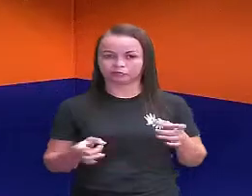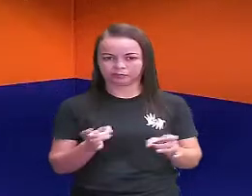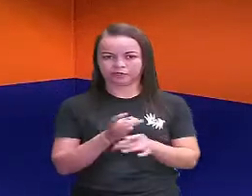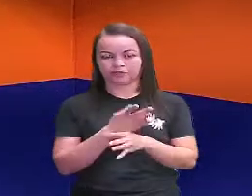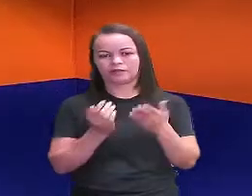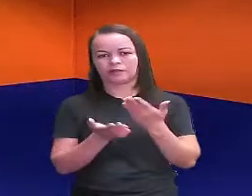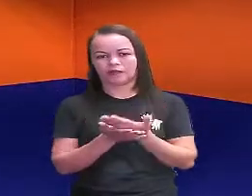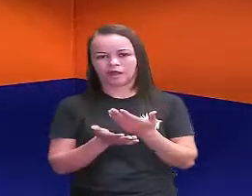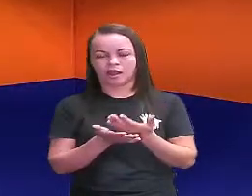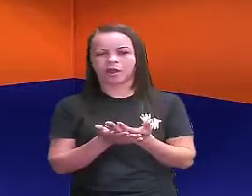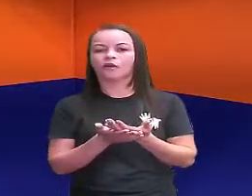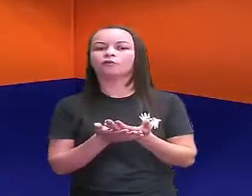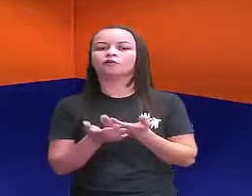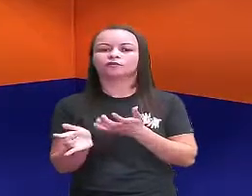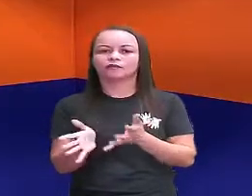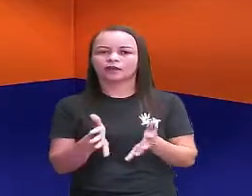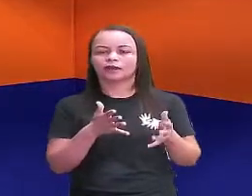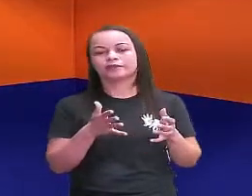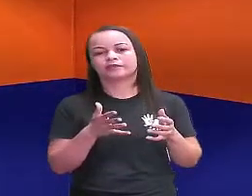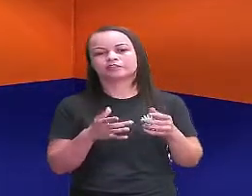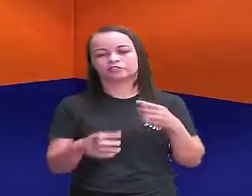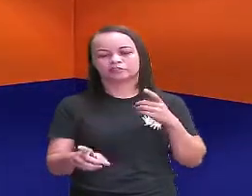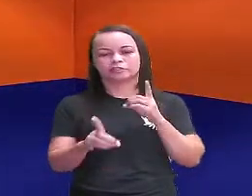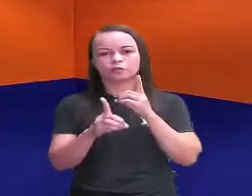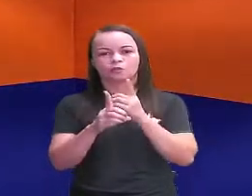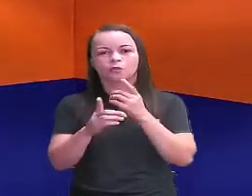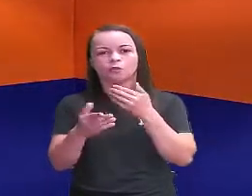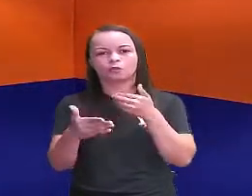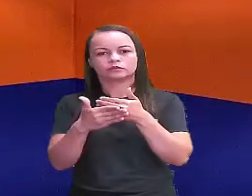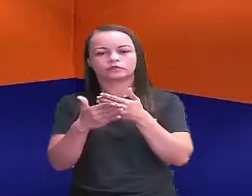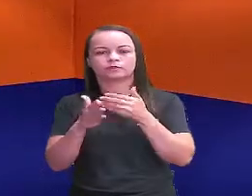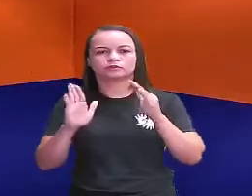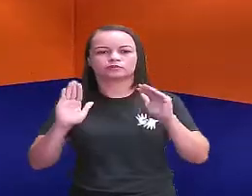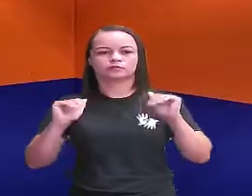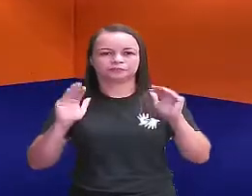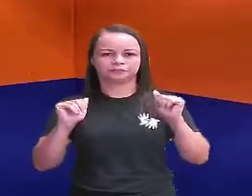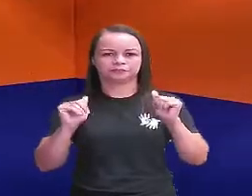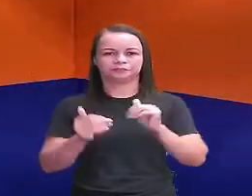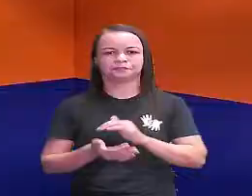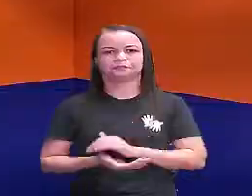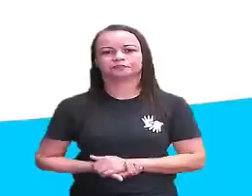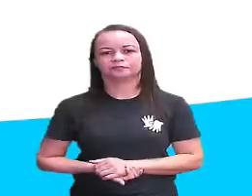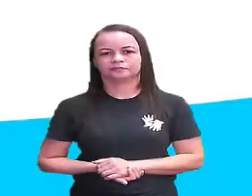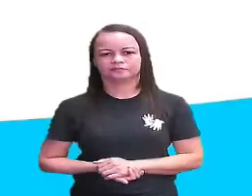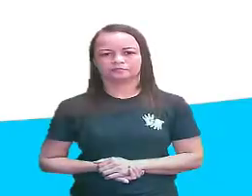ficando por aqui, vou me despedindo de vocês e a gente se encontra na próxima aula. Tchau, tchau!